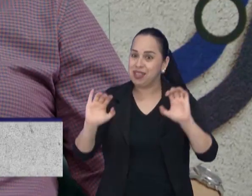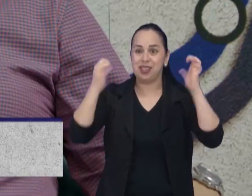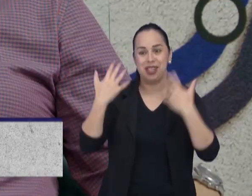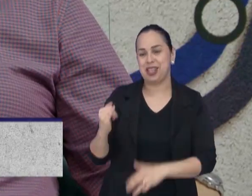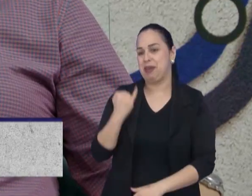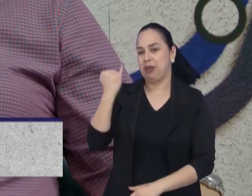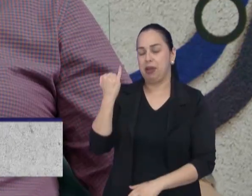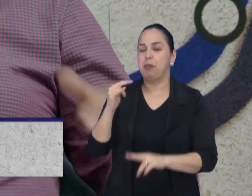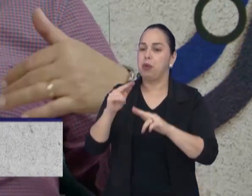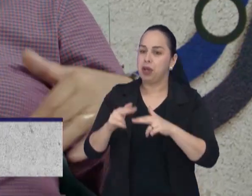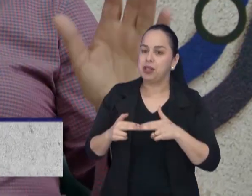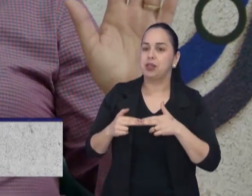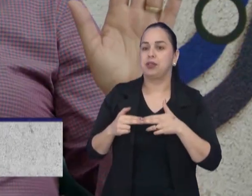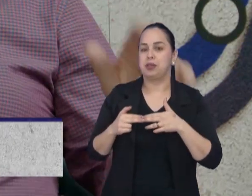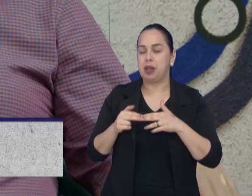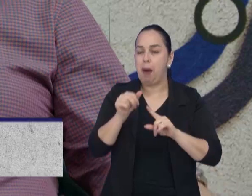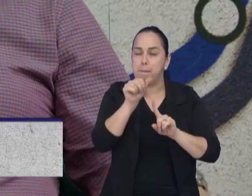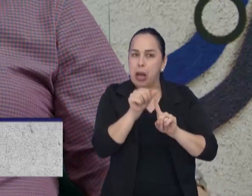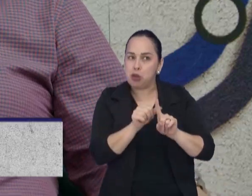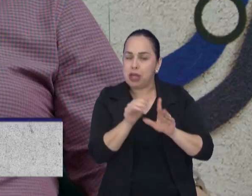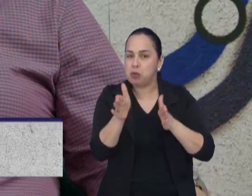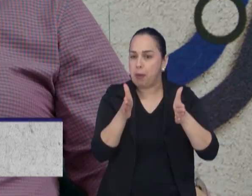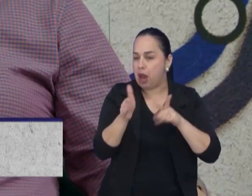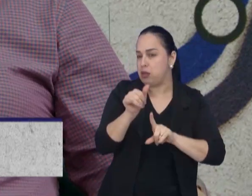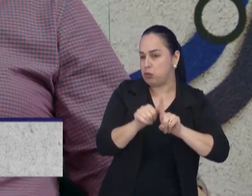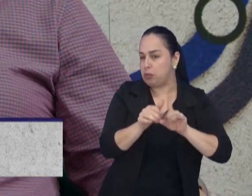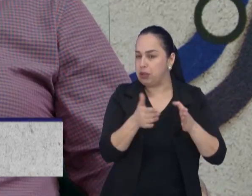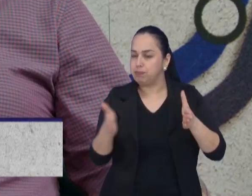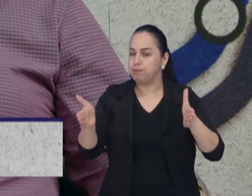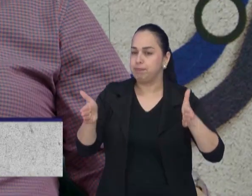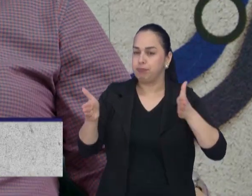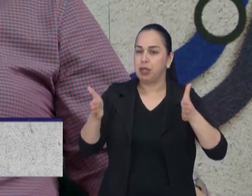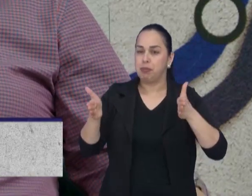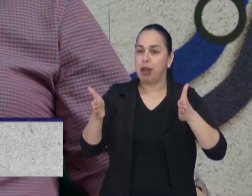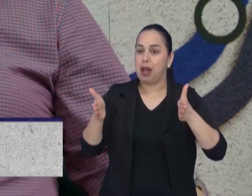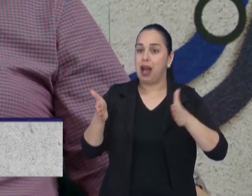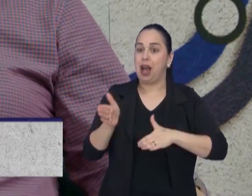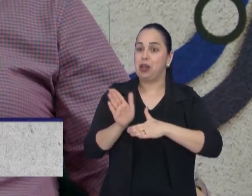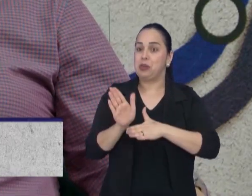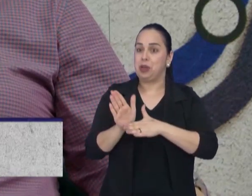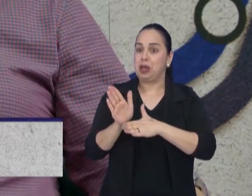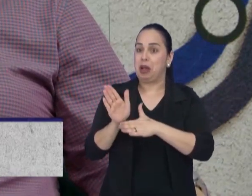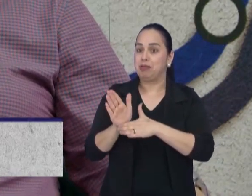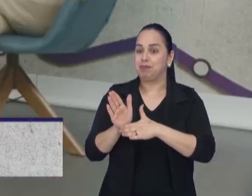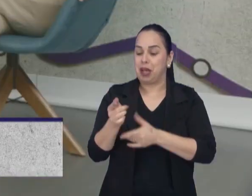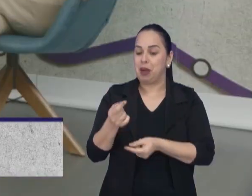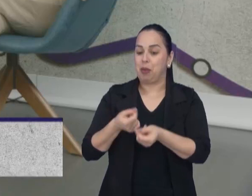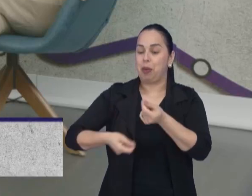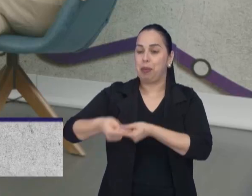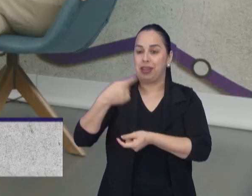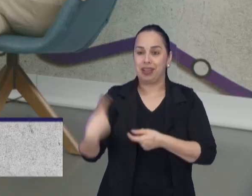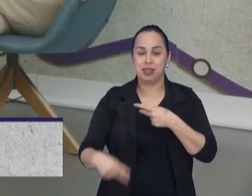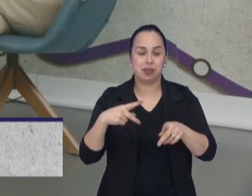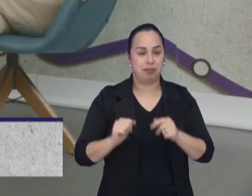festa junina se estende aí por um mês ou mais, né, para justamente trazer esses benefícios para São José. E